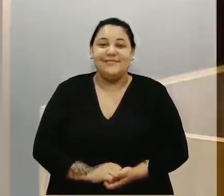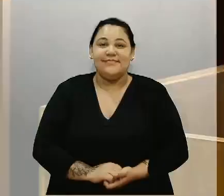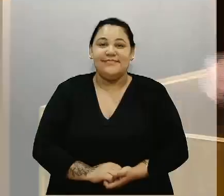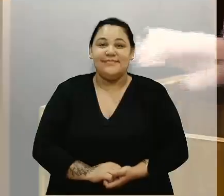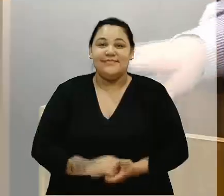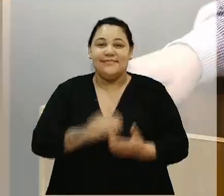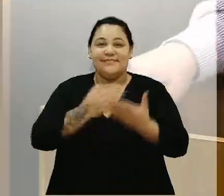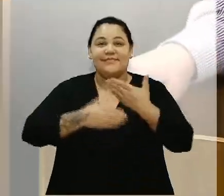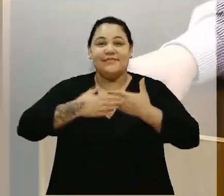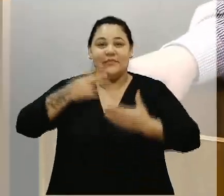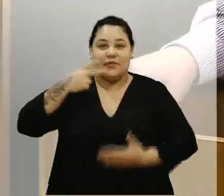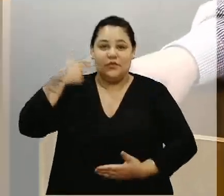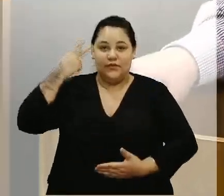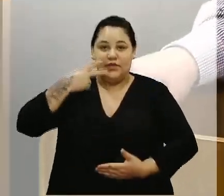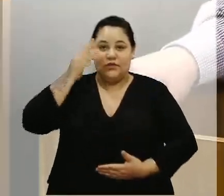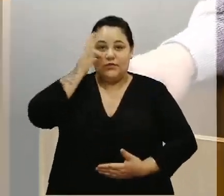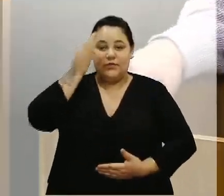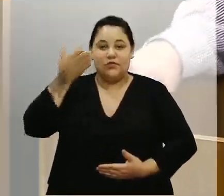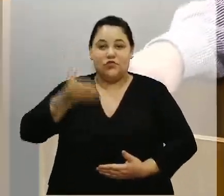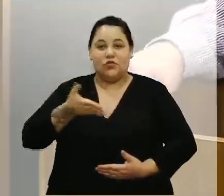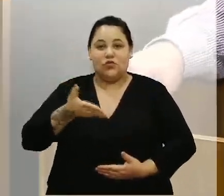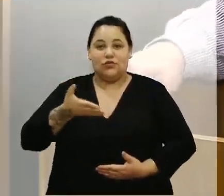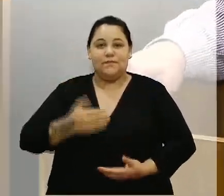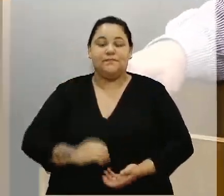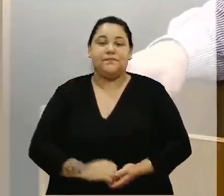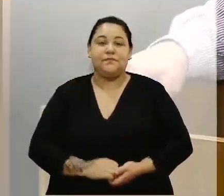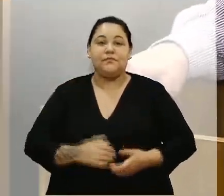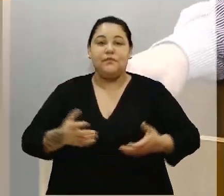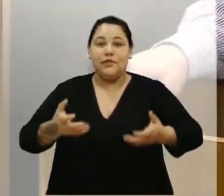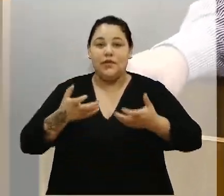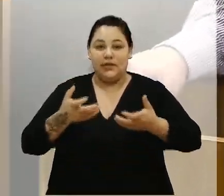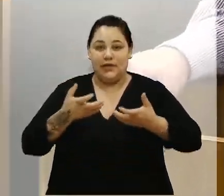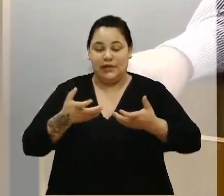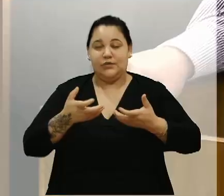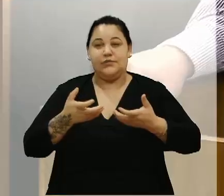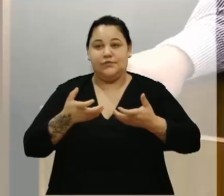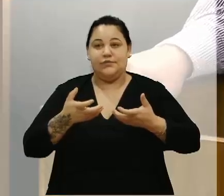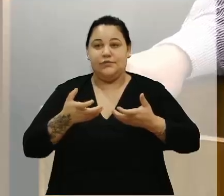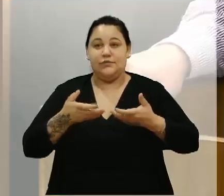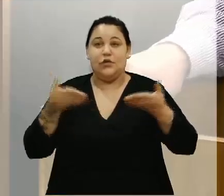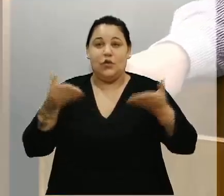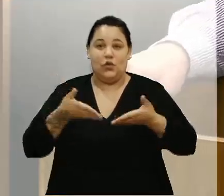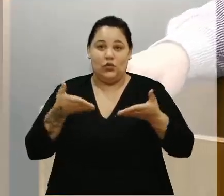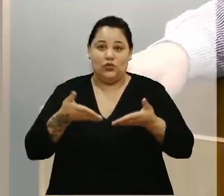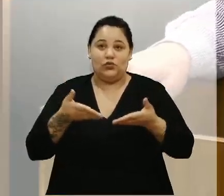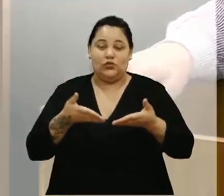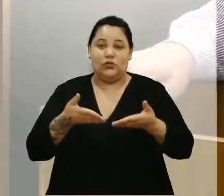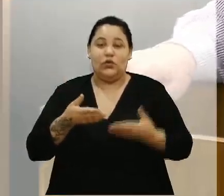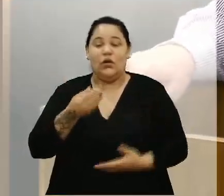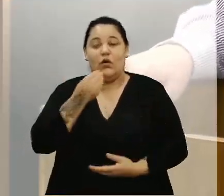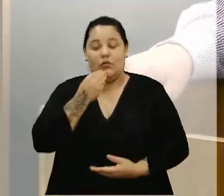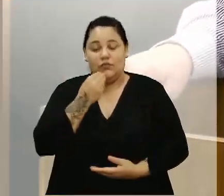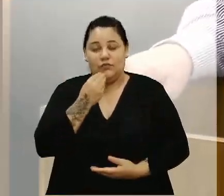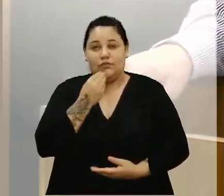senhores vereadores e senhoras vereadoras, quero hoje repercutir também, não deixo de ser um dia de